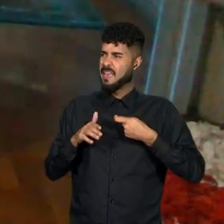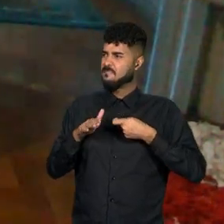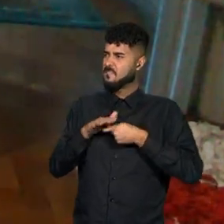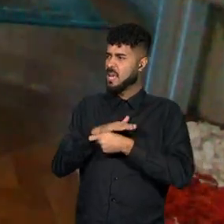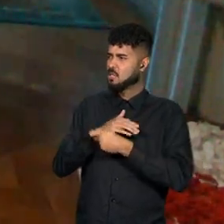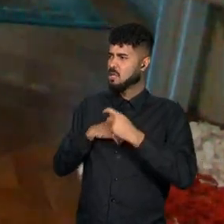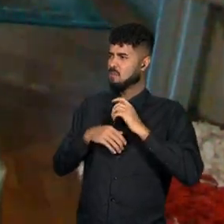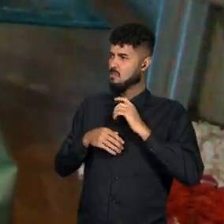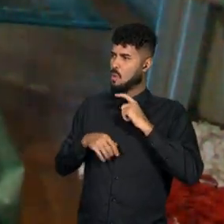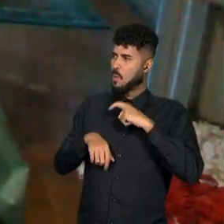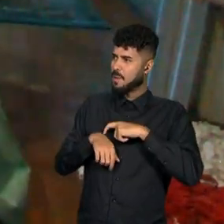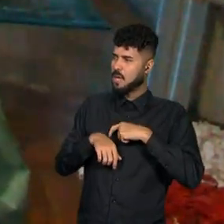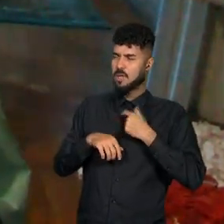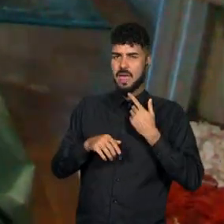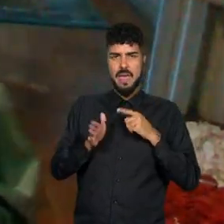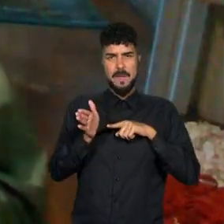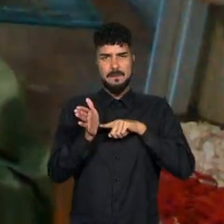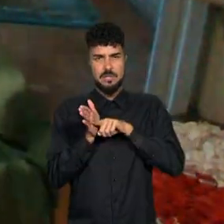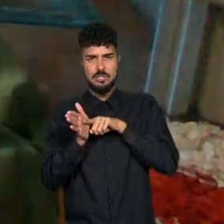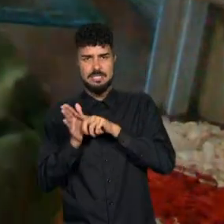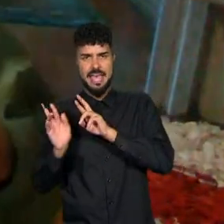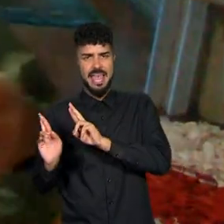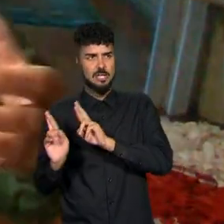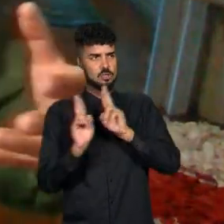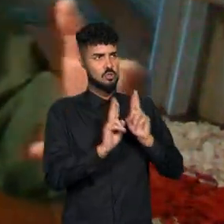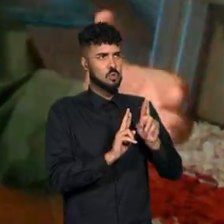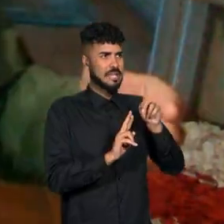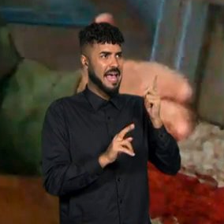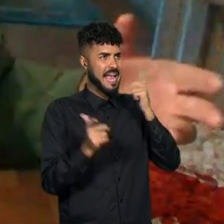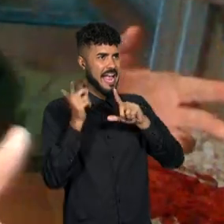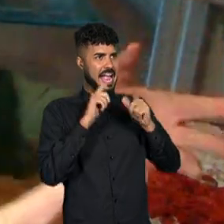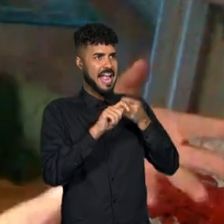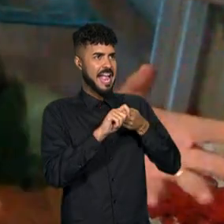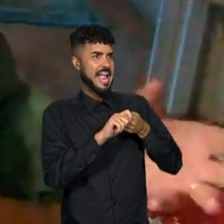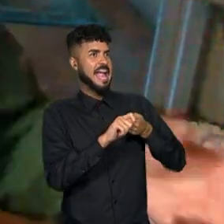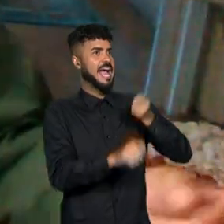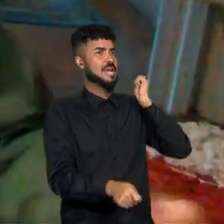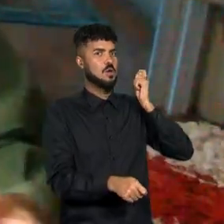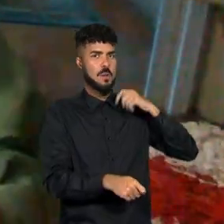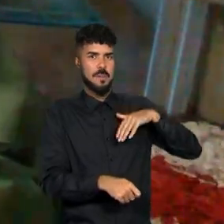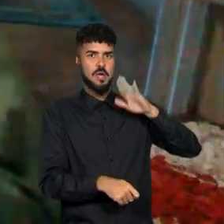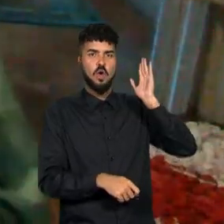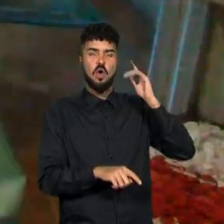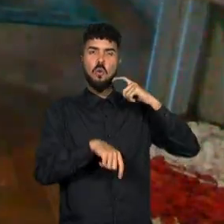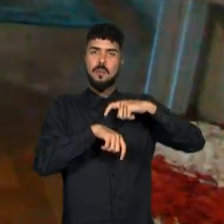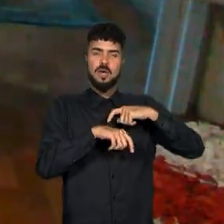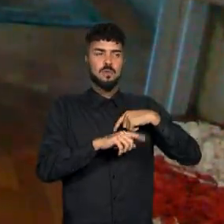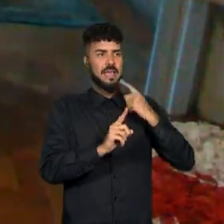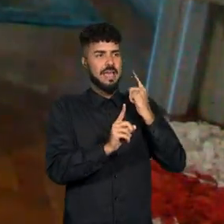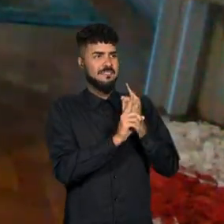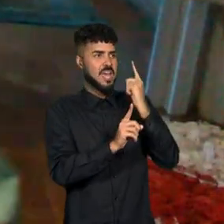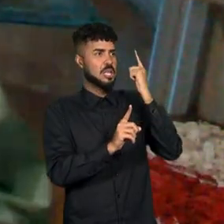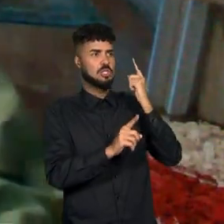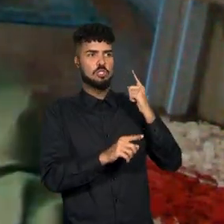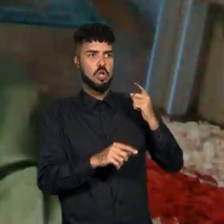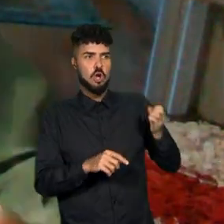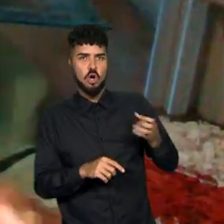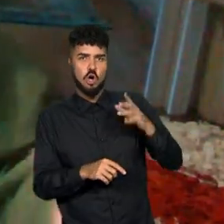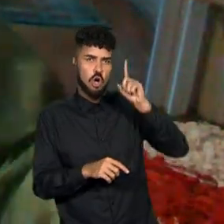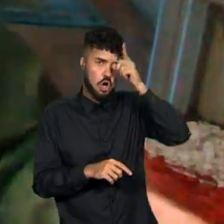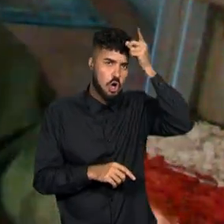que essa pesquisa resulte para ele num ganho maior com uma invenção, com uma modalidade nova